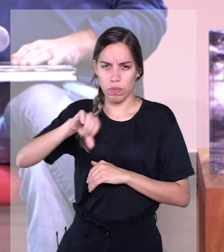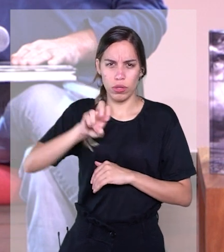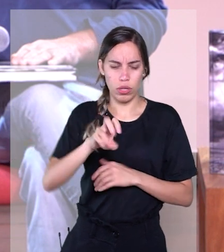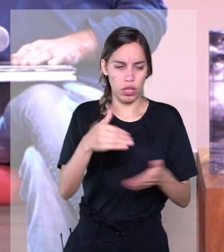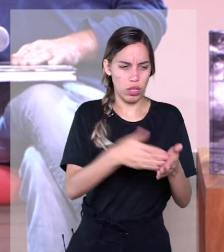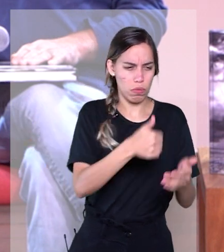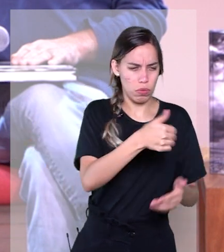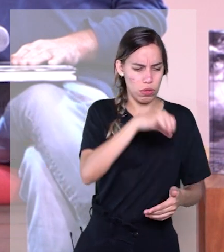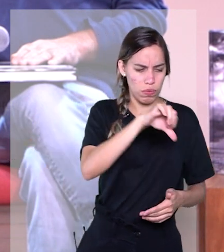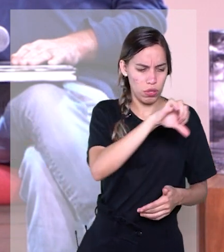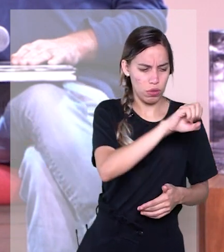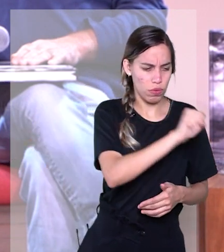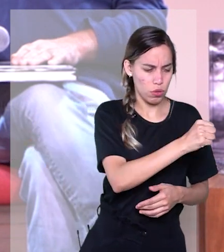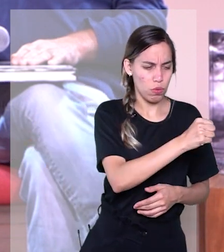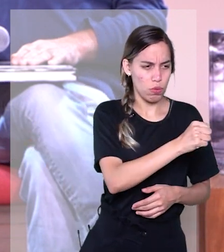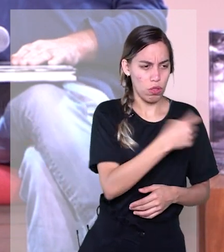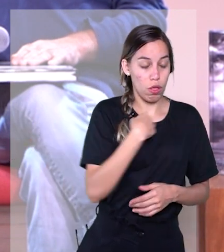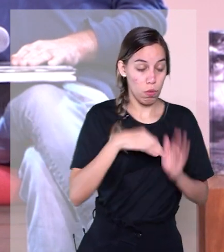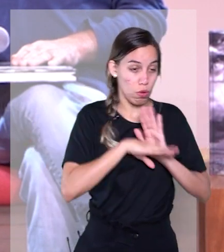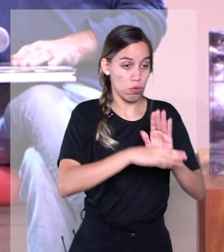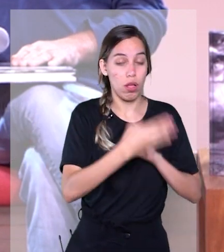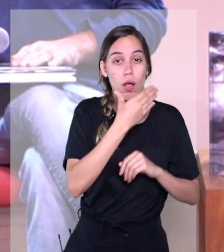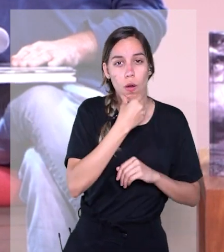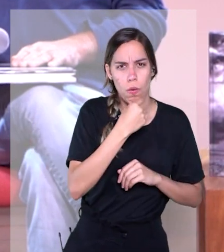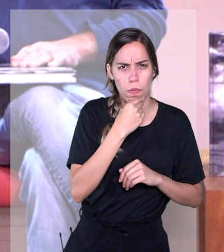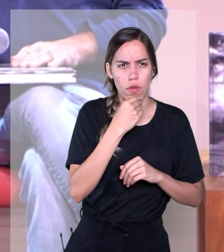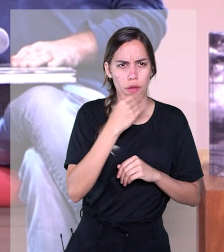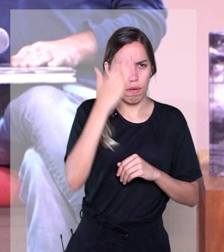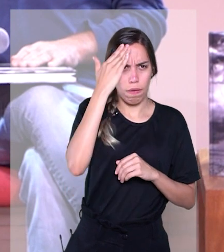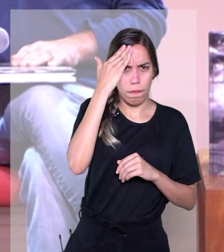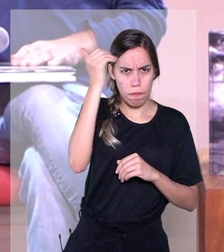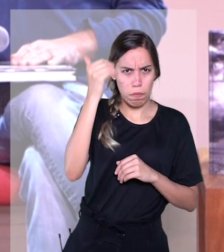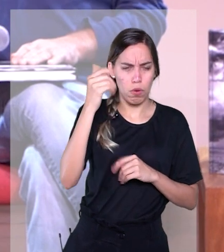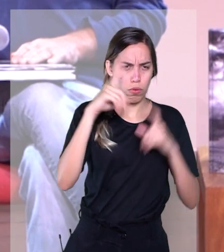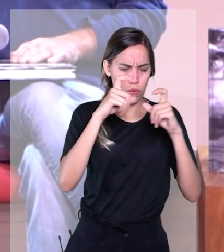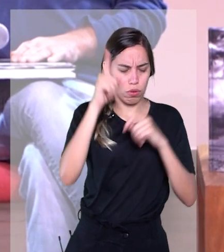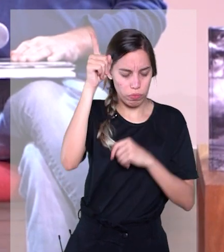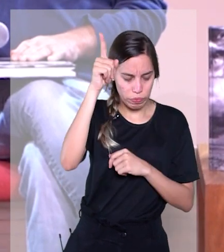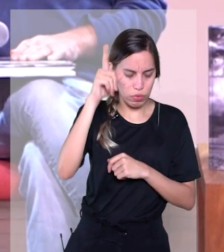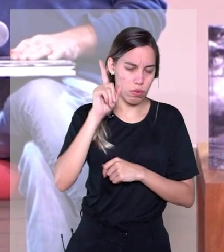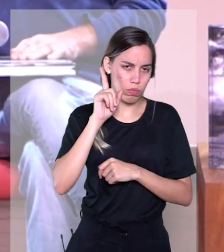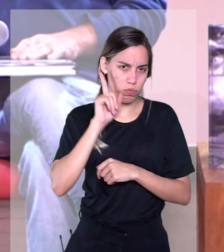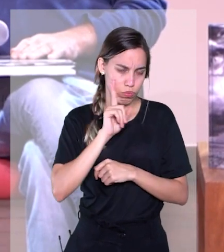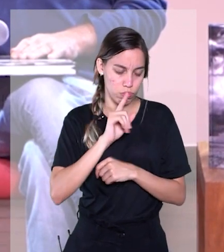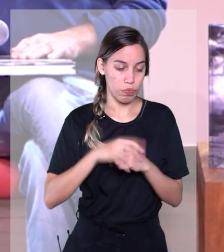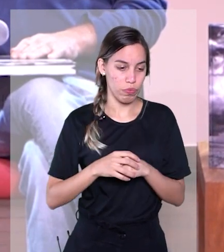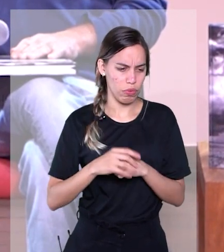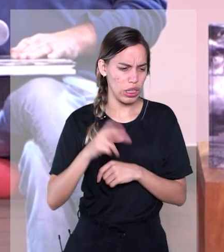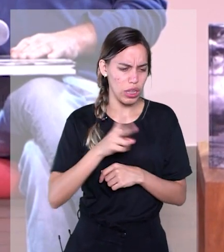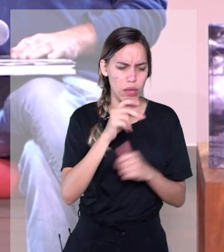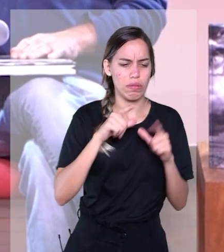grande fotógrafo americano que chama Arthur Elgort. Eu fui o primeiro assistente dele, viajava com ele, era